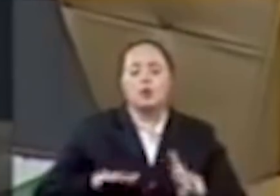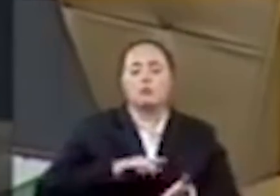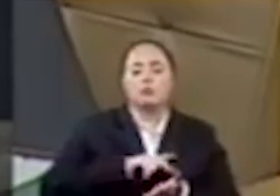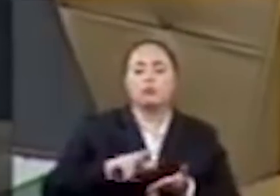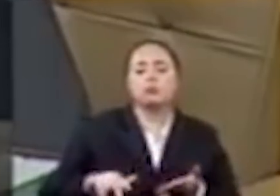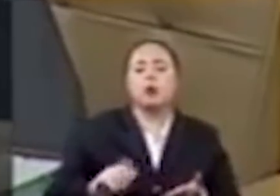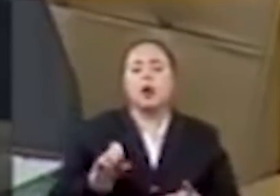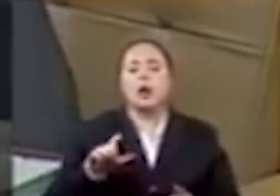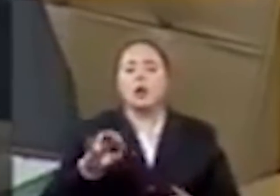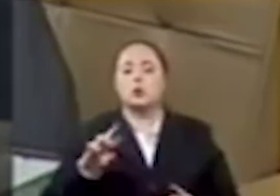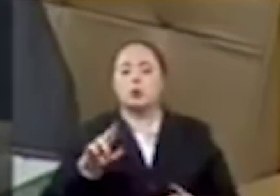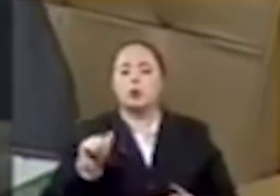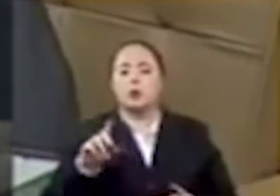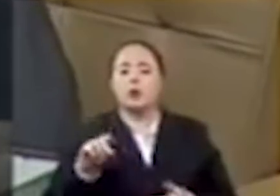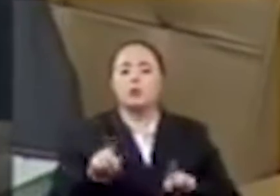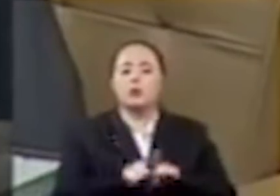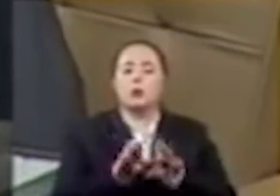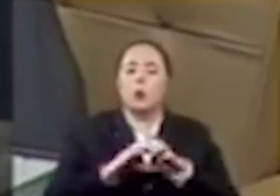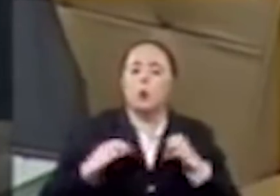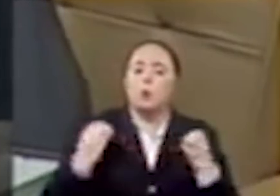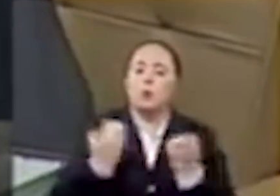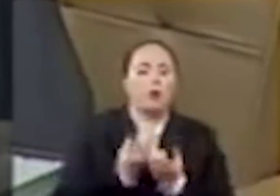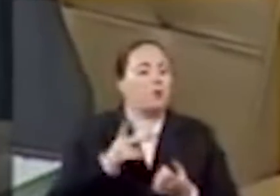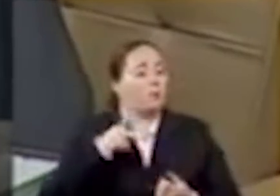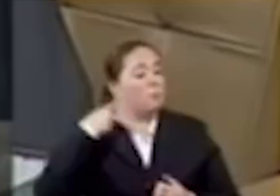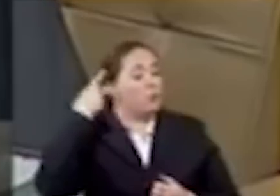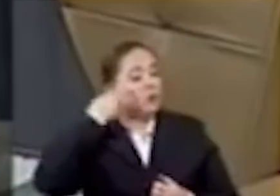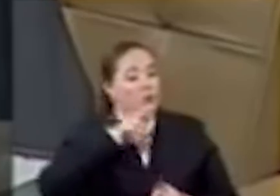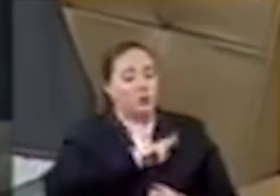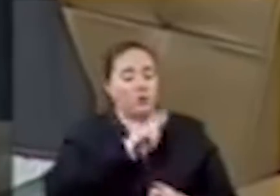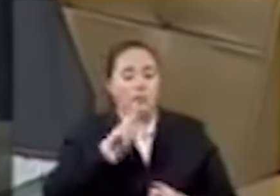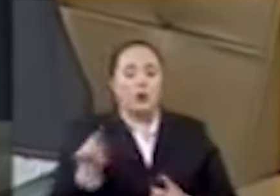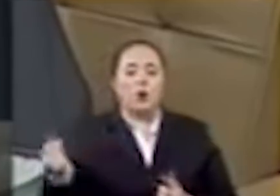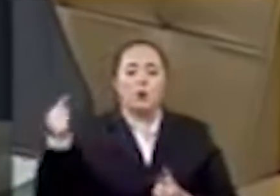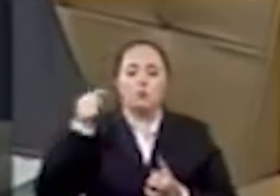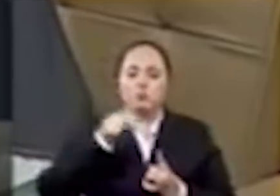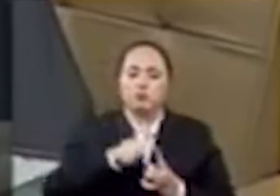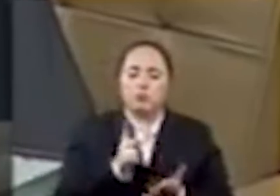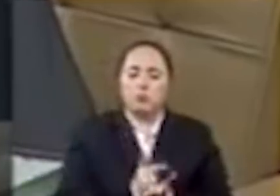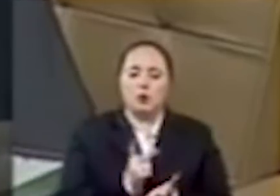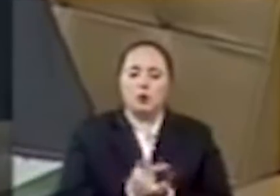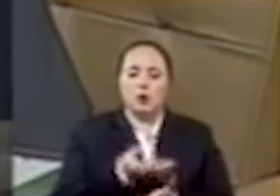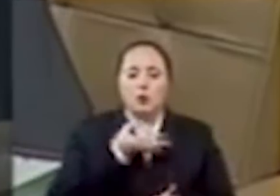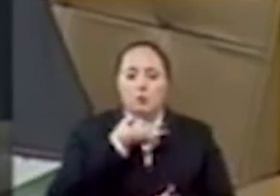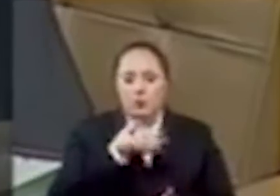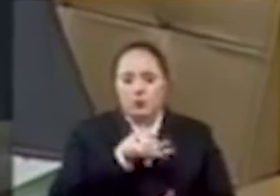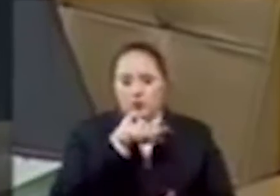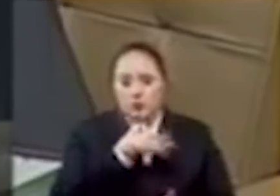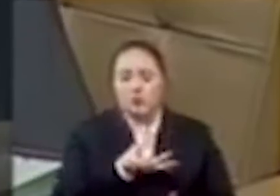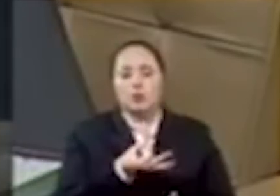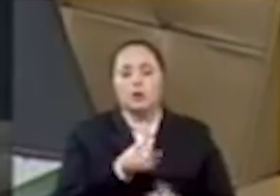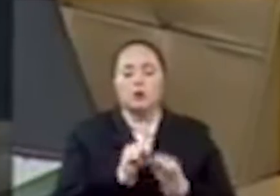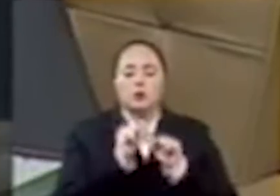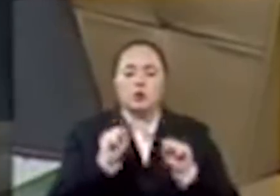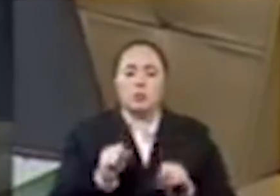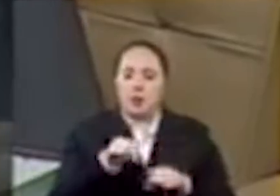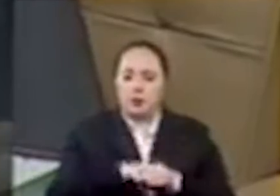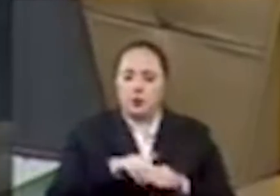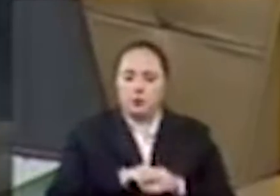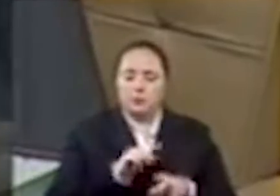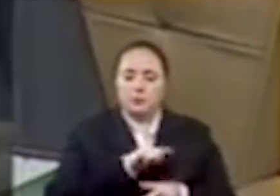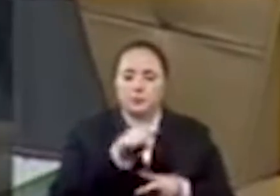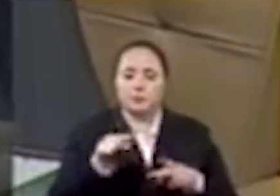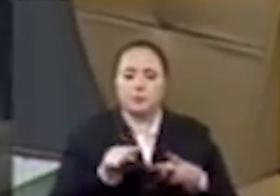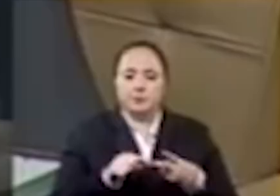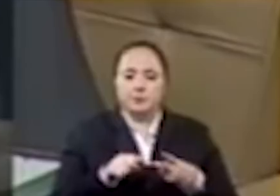eleitorado e mesmo da comunidade política que representa, com o objetivo de manter sua posição de ator político no sistema eleitoral. A